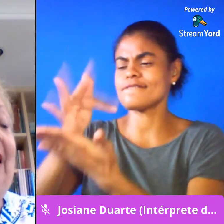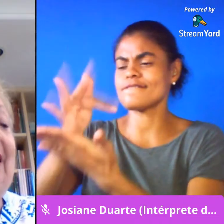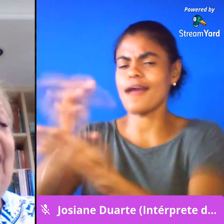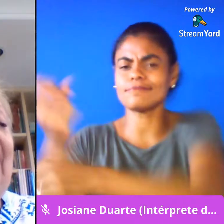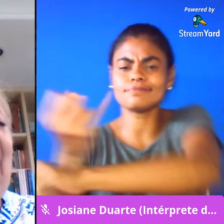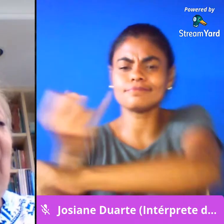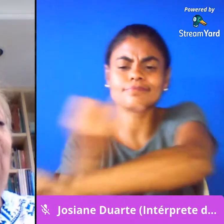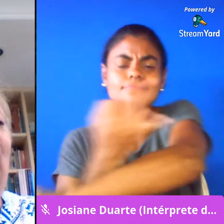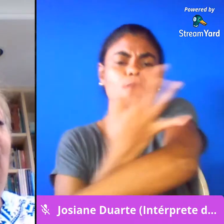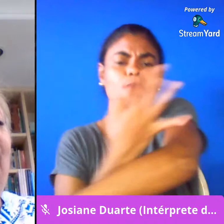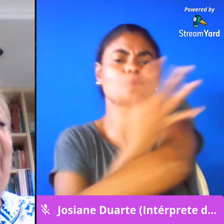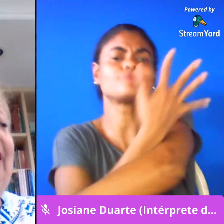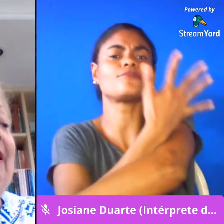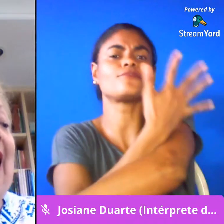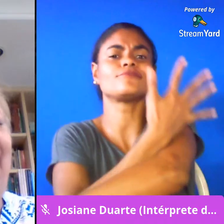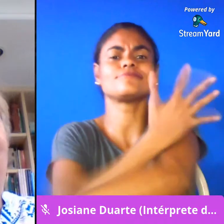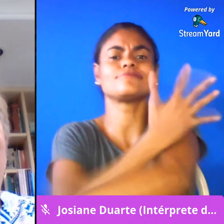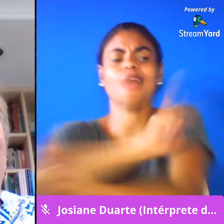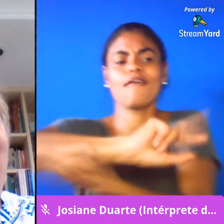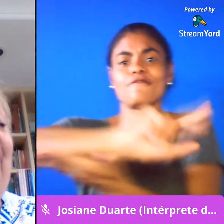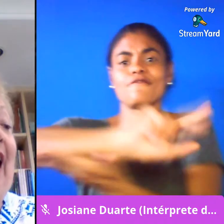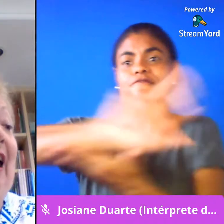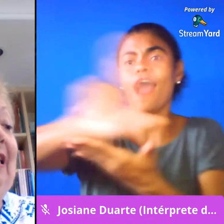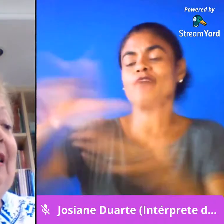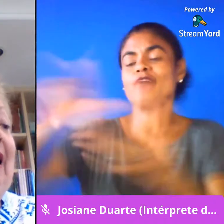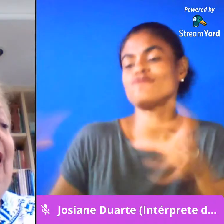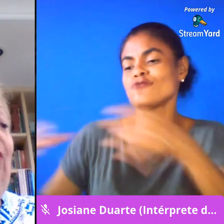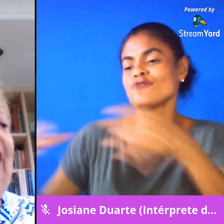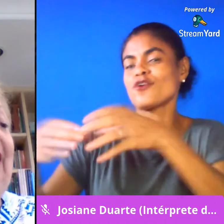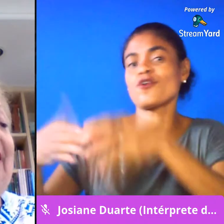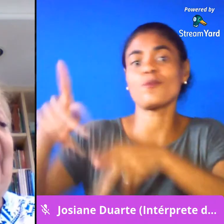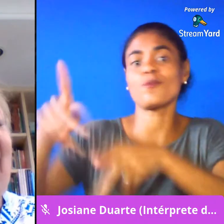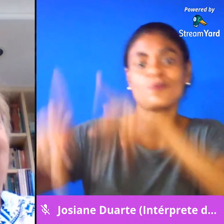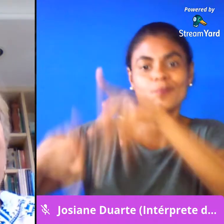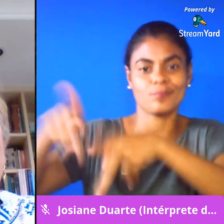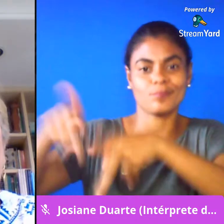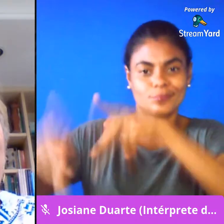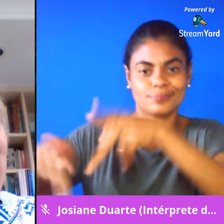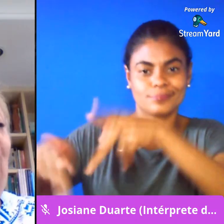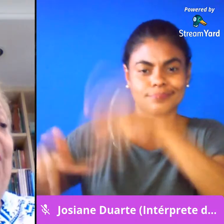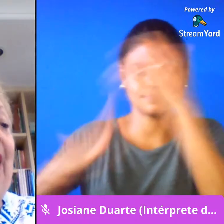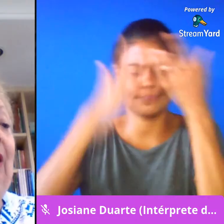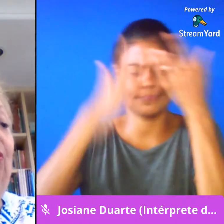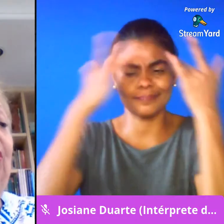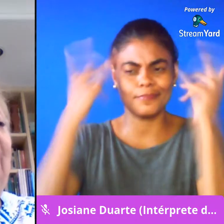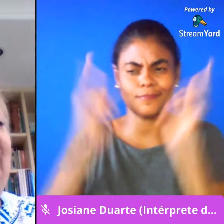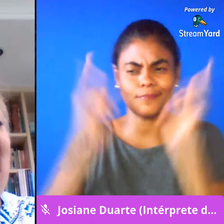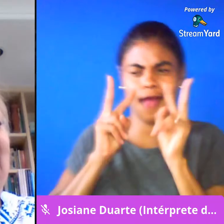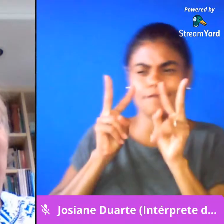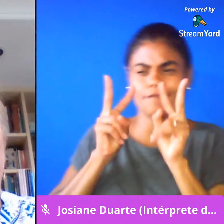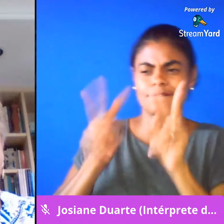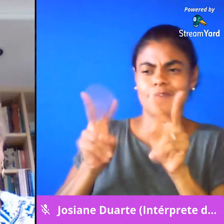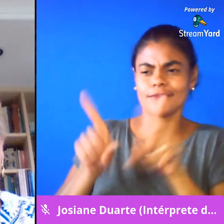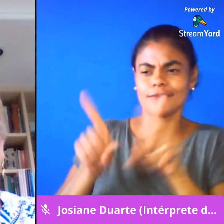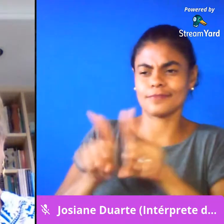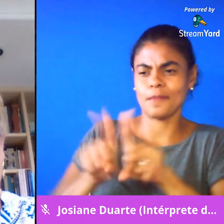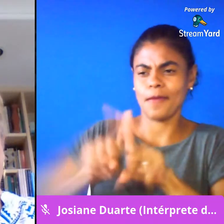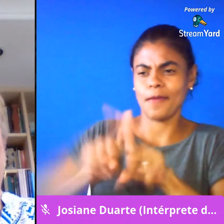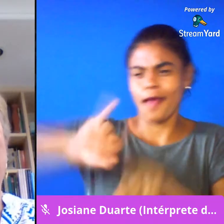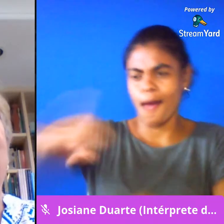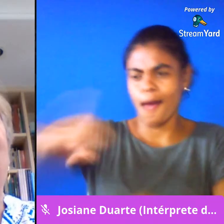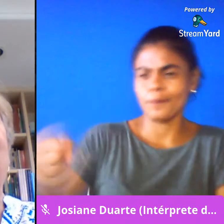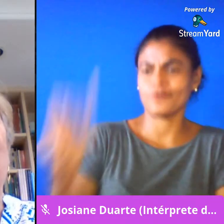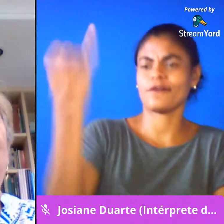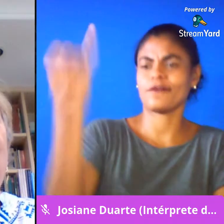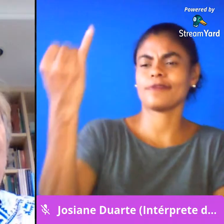tendências gerais, aos olhos de quem saiba vê-las e utilizá-las como instrumentos de indagações